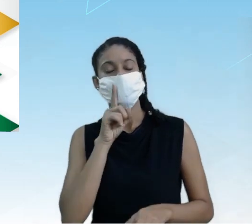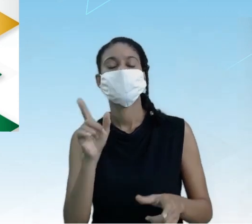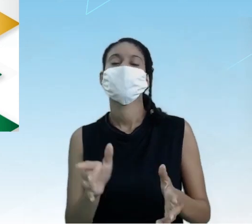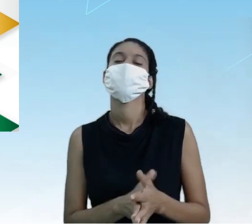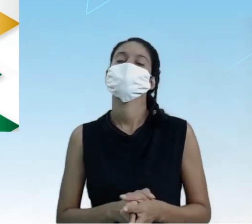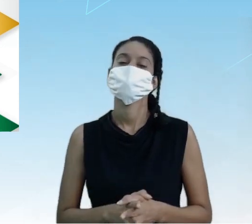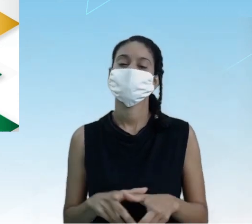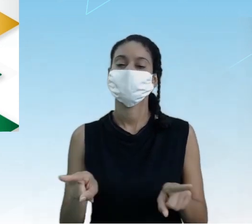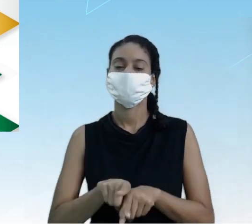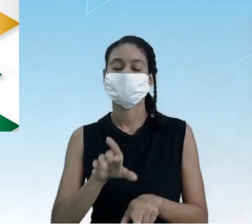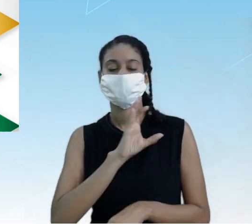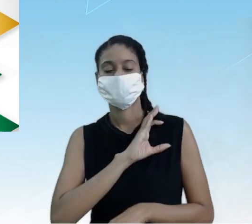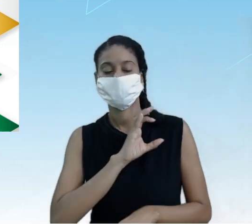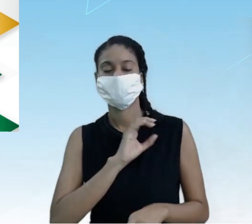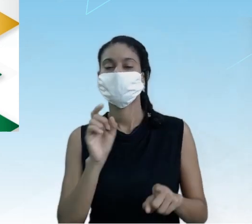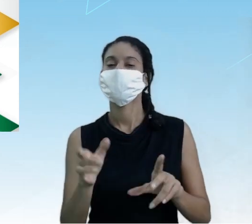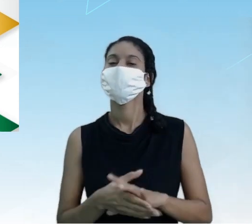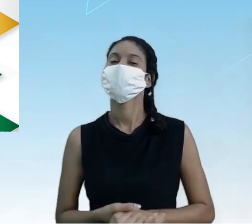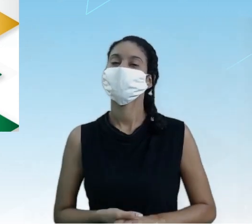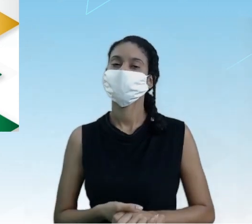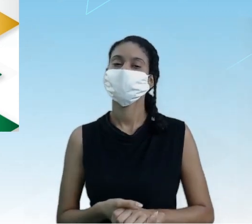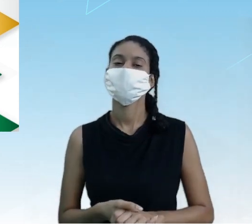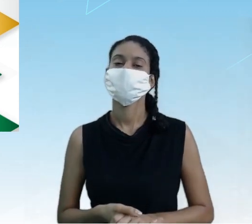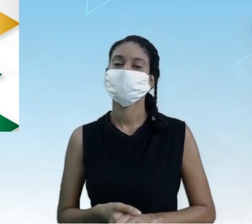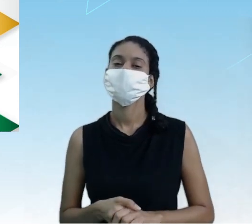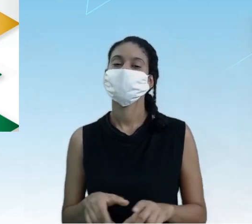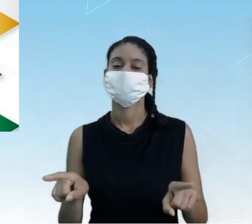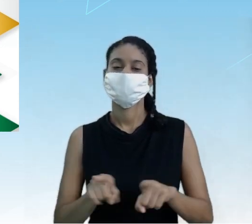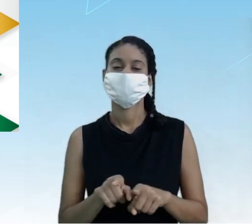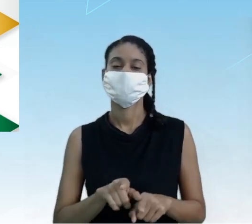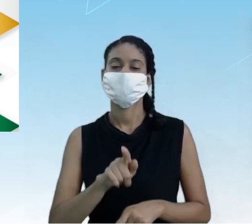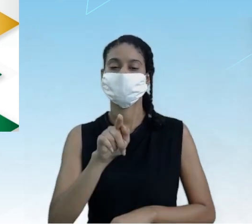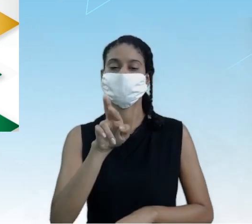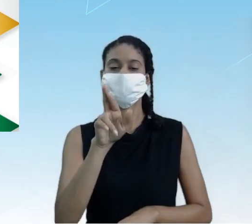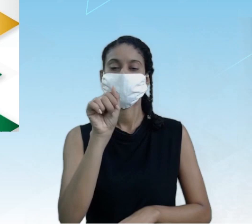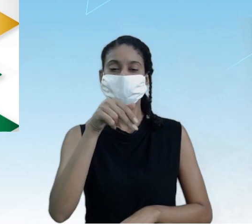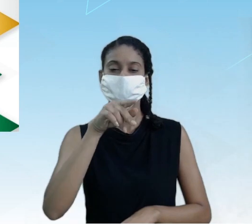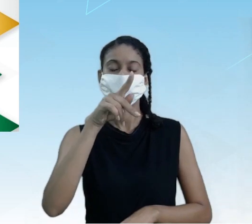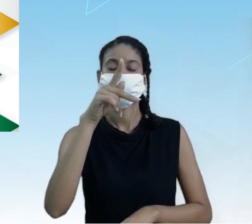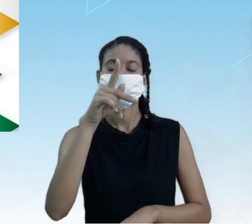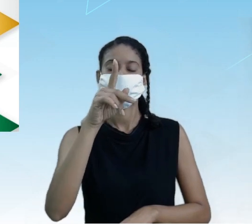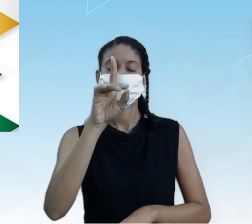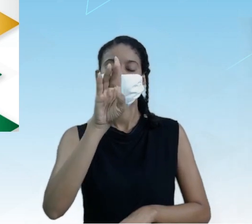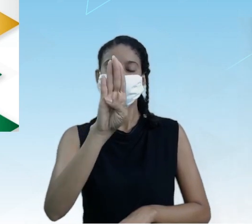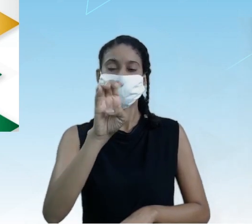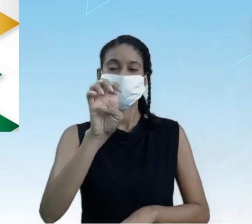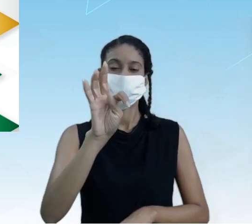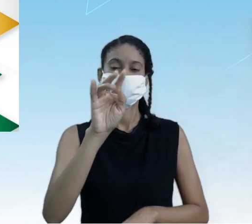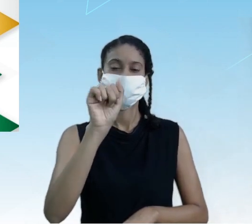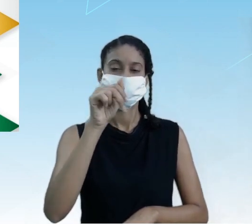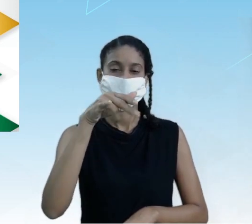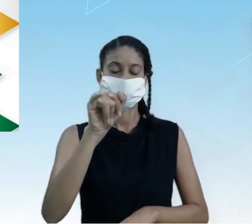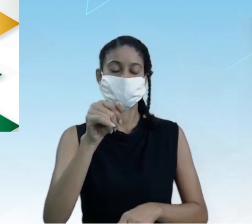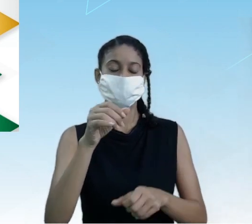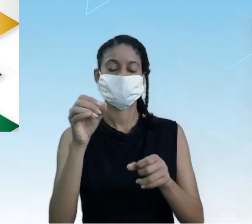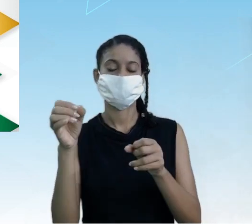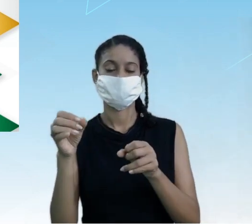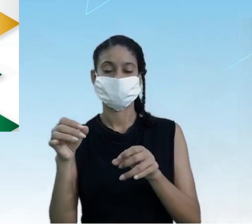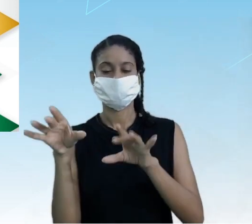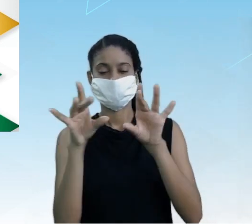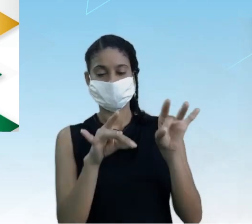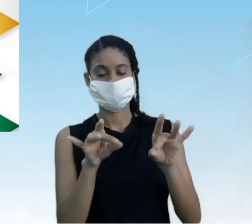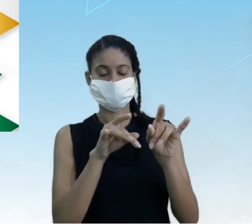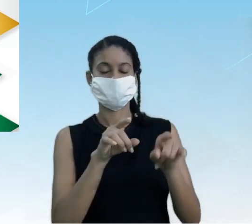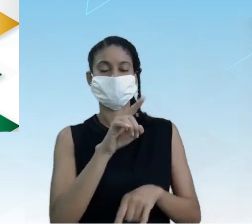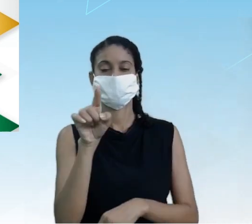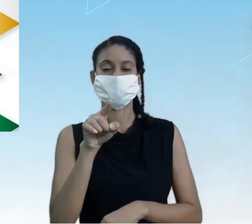Unidos, Canadá, Great Britain, Grã-Bretanha, Ireland, Austrália, New Zealand e outros